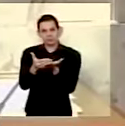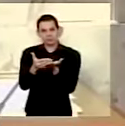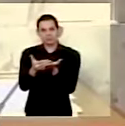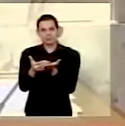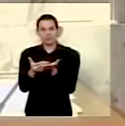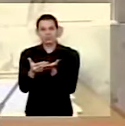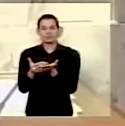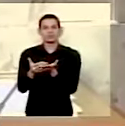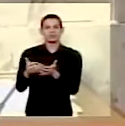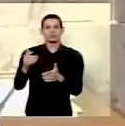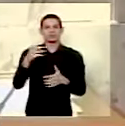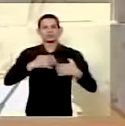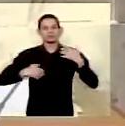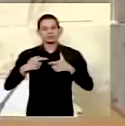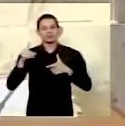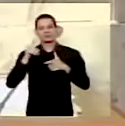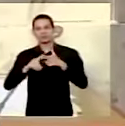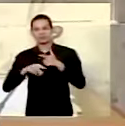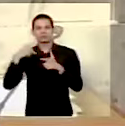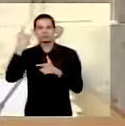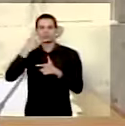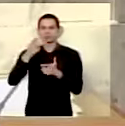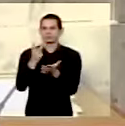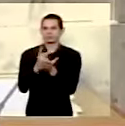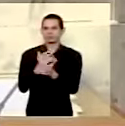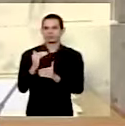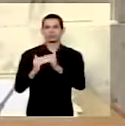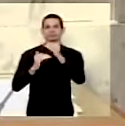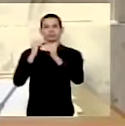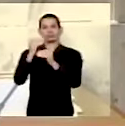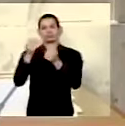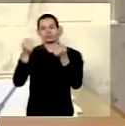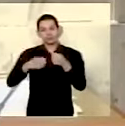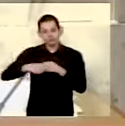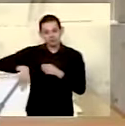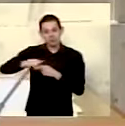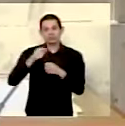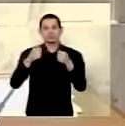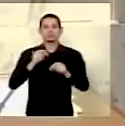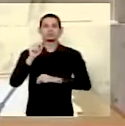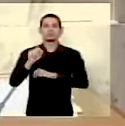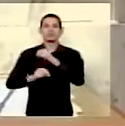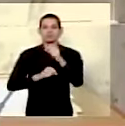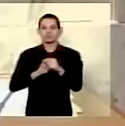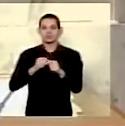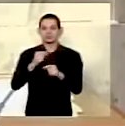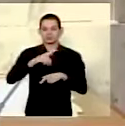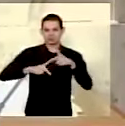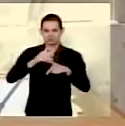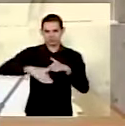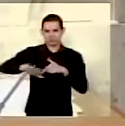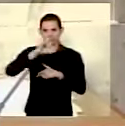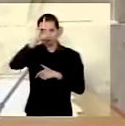tensões políticas prosseguem exacerbadas, é indispensável que nós, operadores do direito,